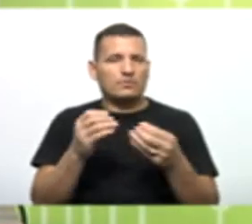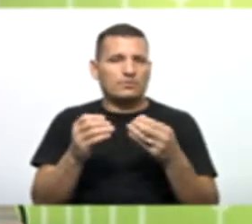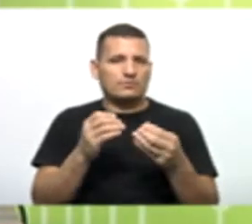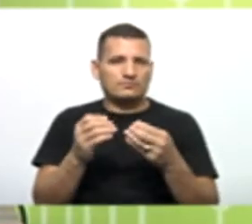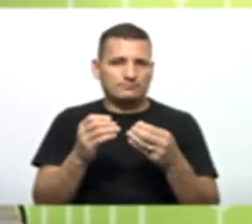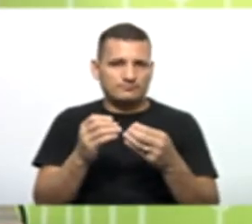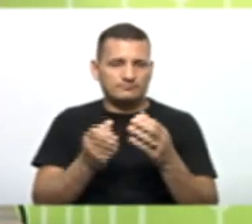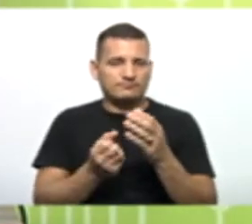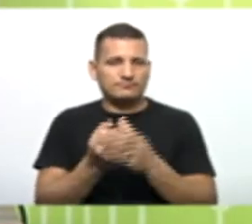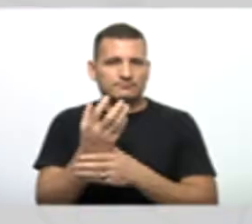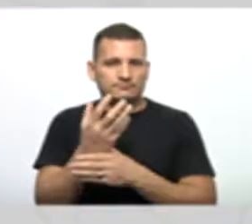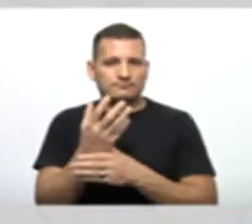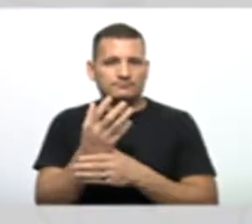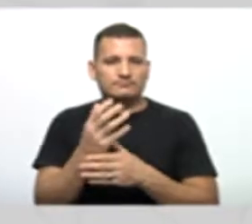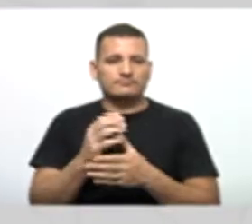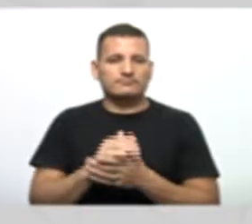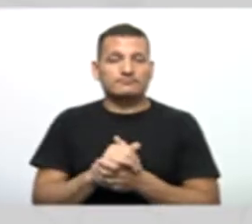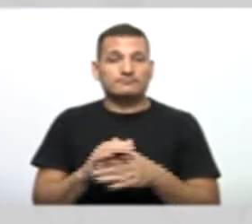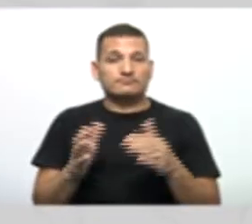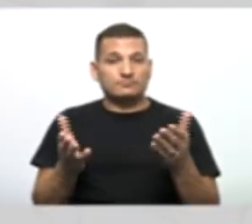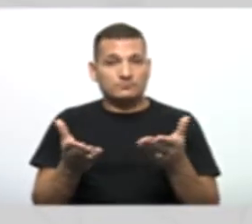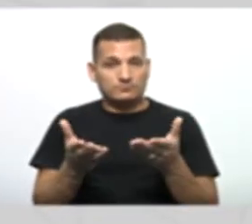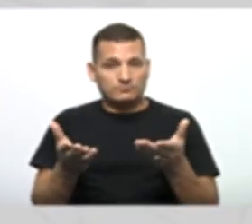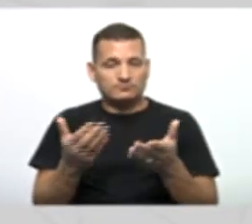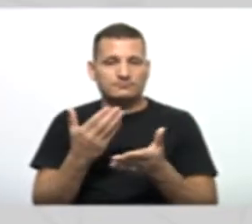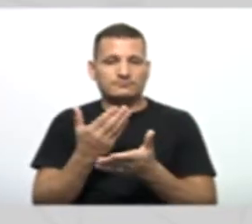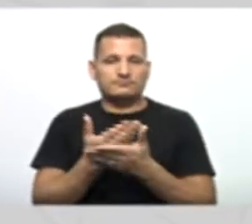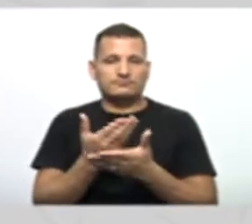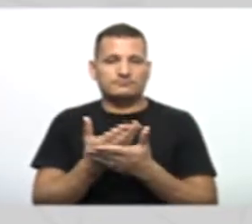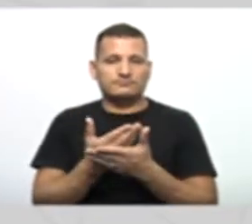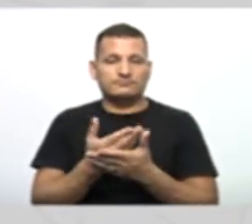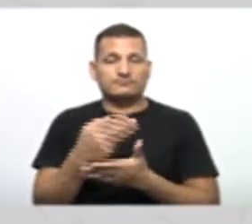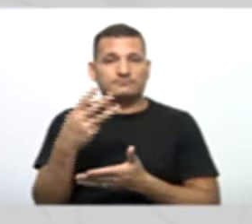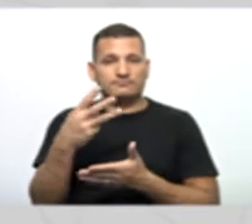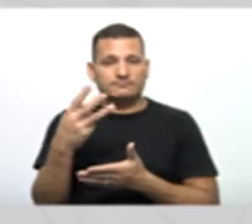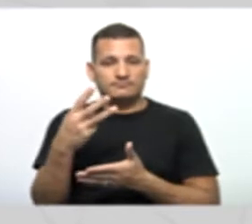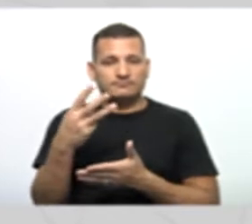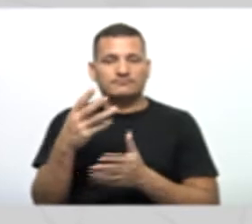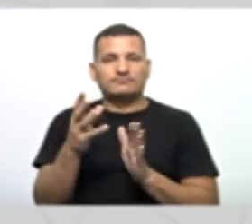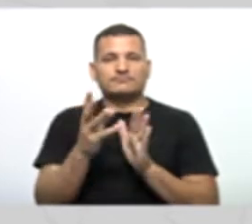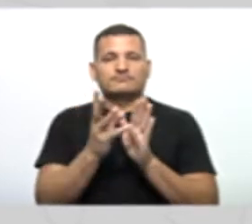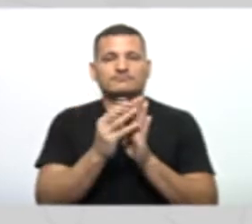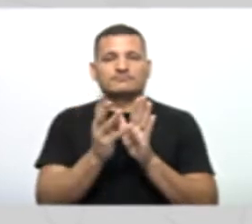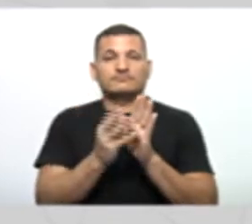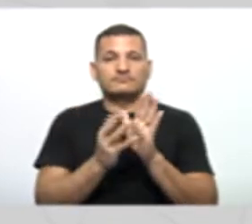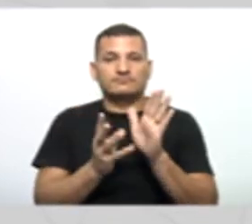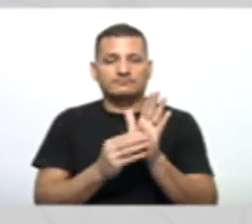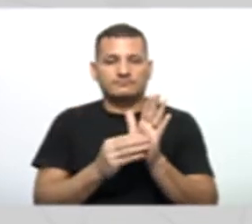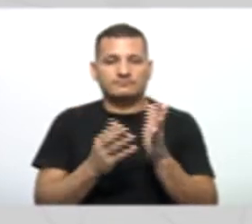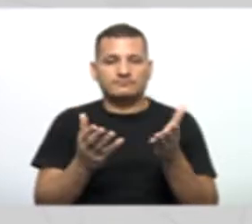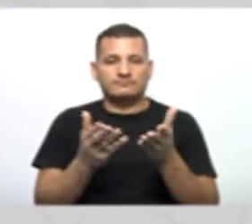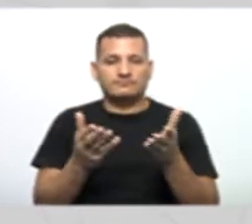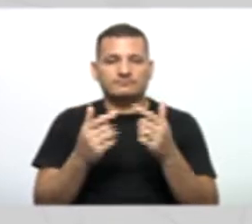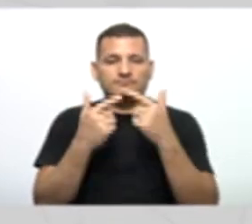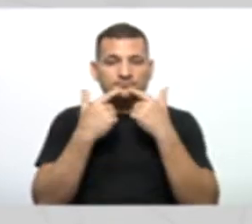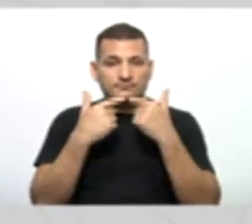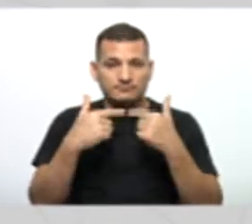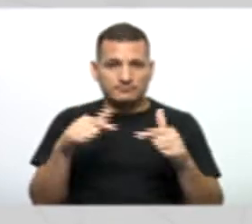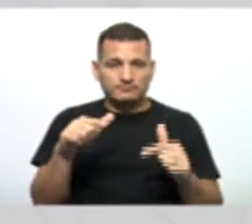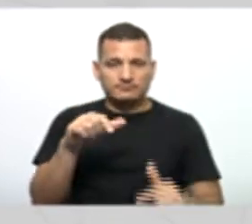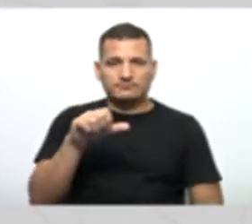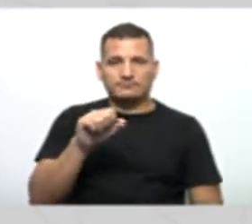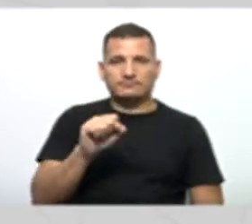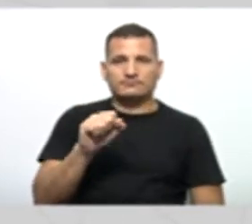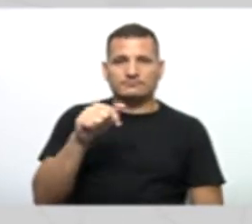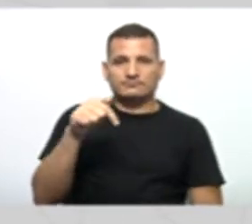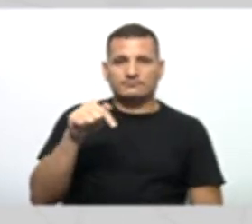ok? Então, hoje é a nossa aula 3, ok? O nosso conteúdo vai ser linguagem SQL.